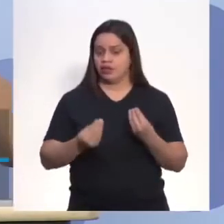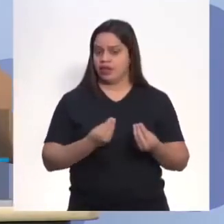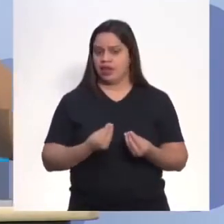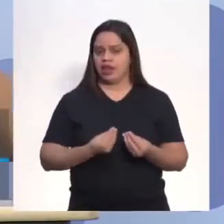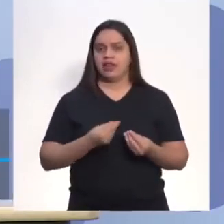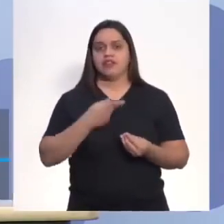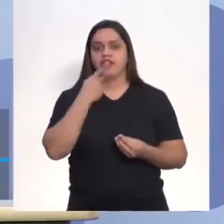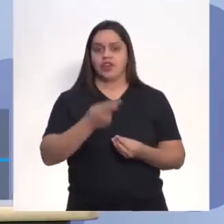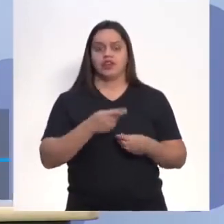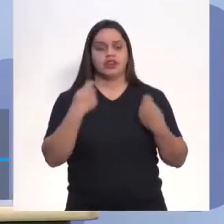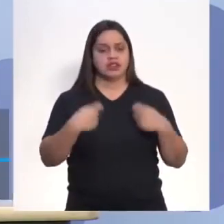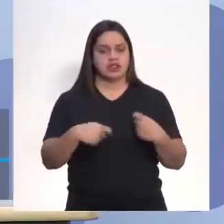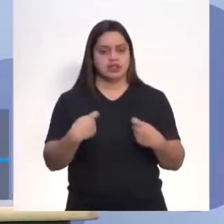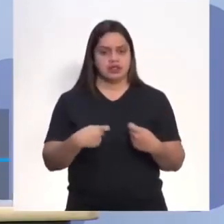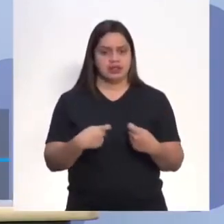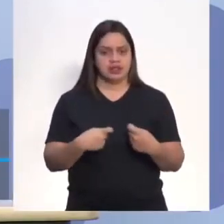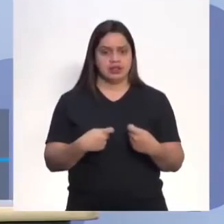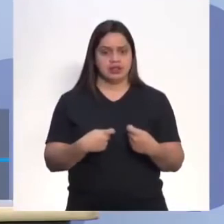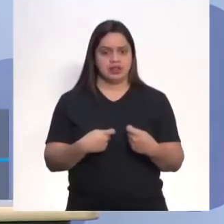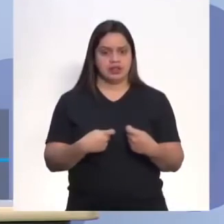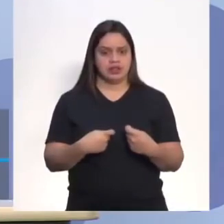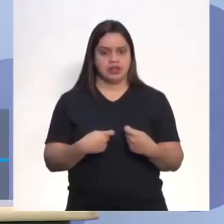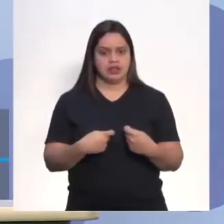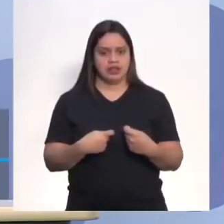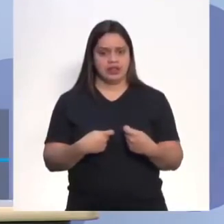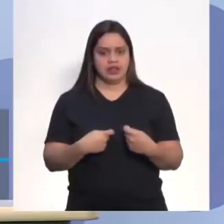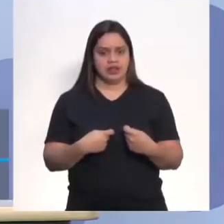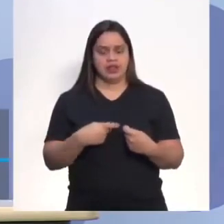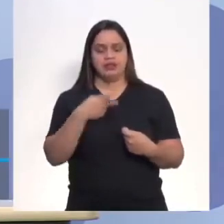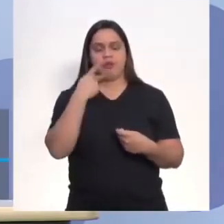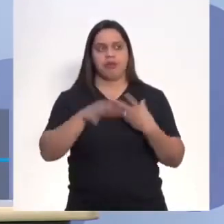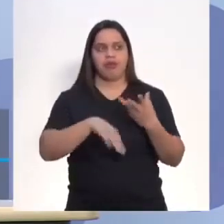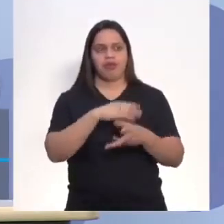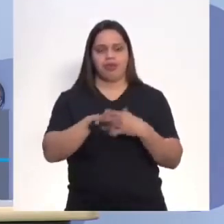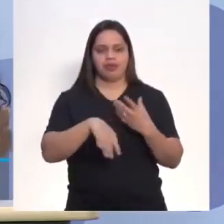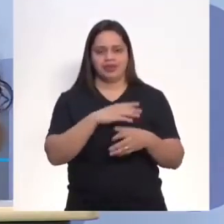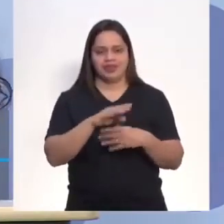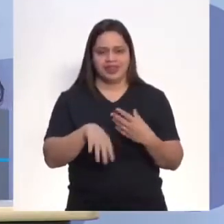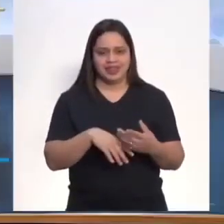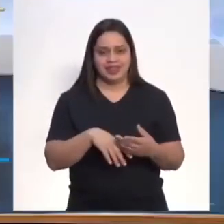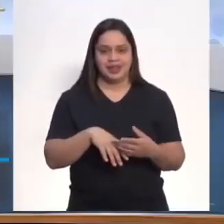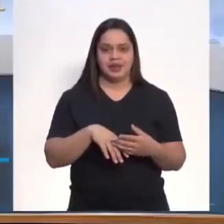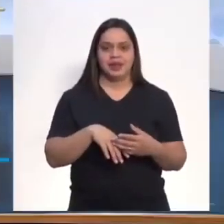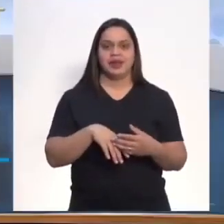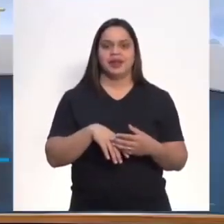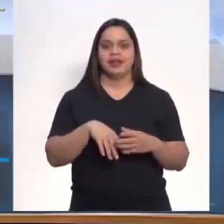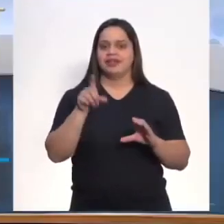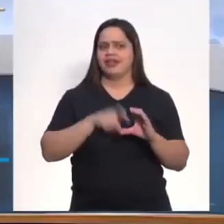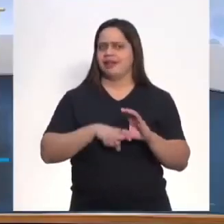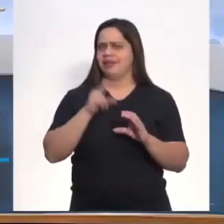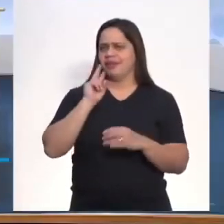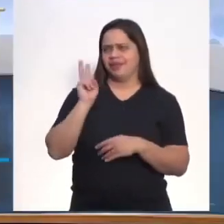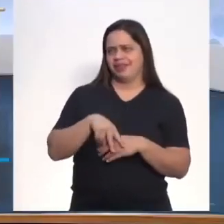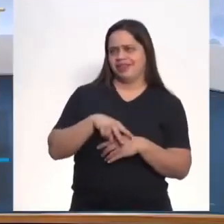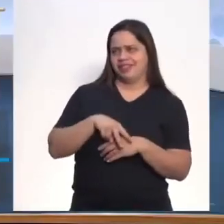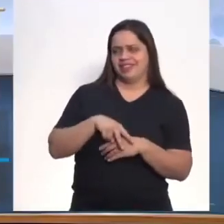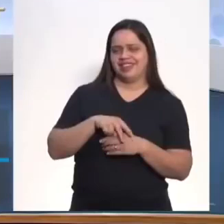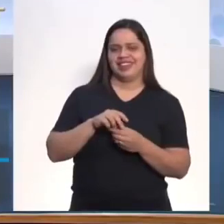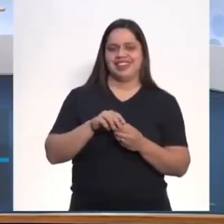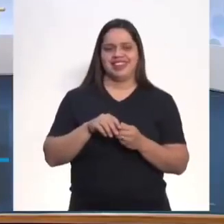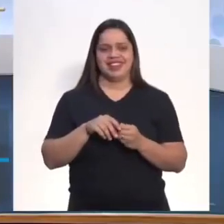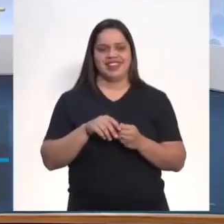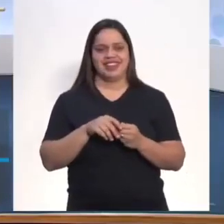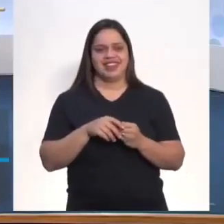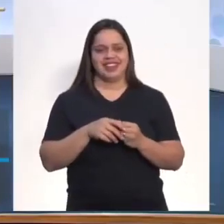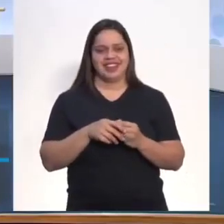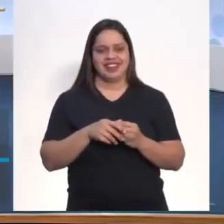precisa estabelecer... Tem uma... Fui me enrolar, né? Tem uma dependência... Ela tá me olhando com uma cara... O que você tá fazendo?